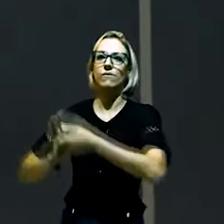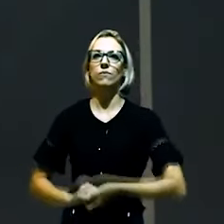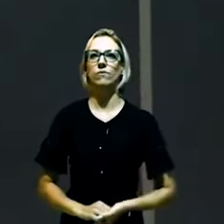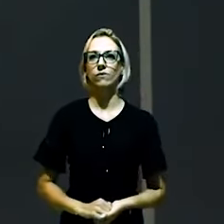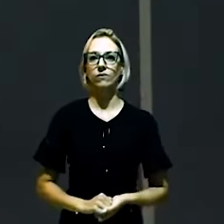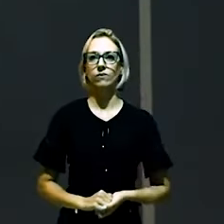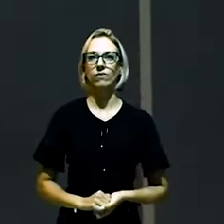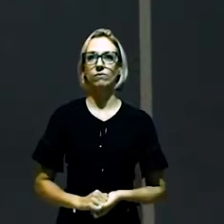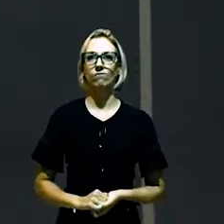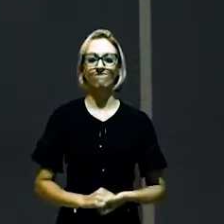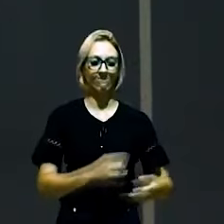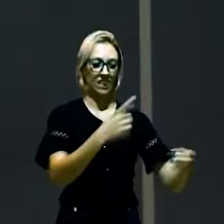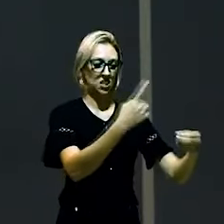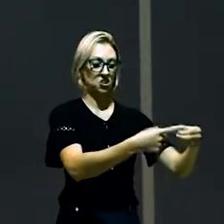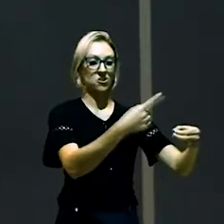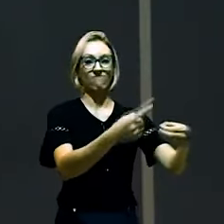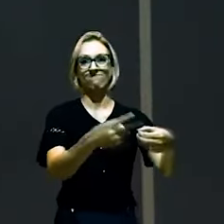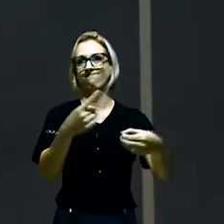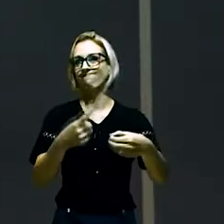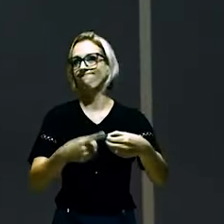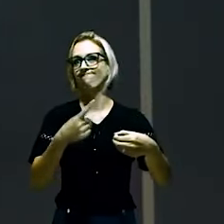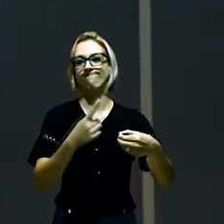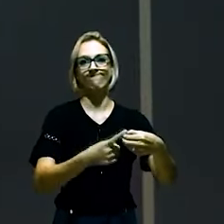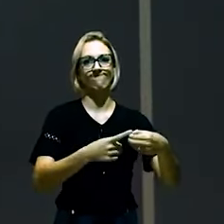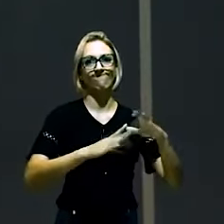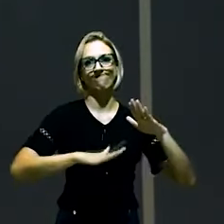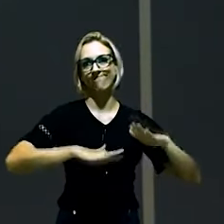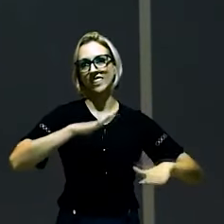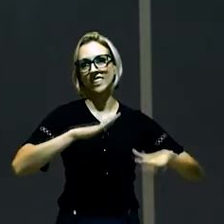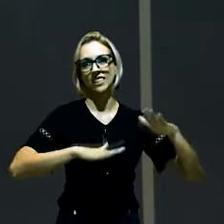Em locais, em lugares e em situações